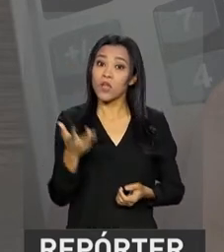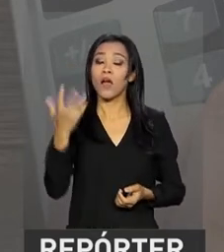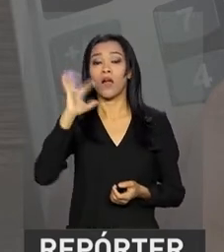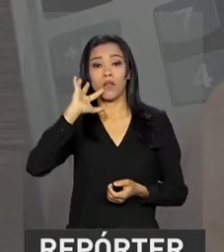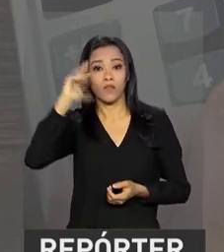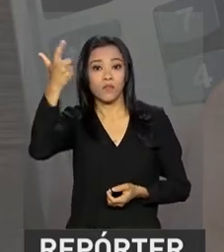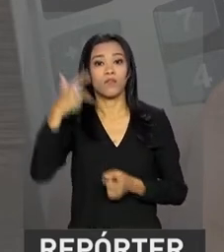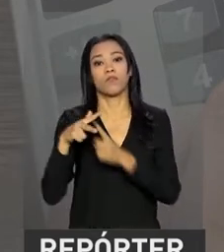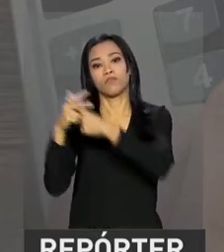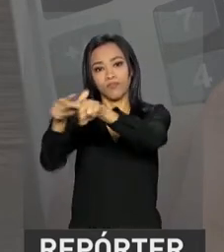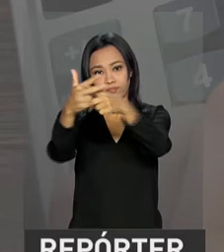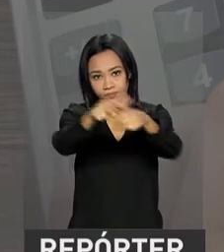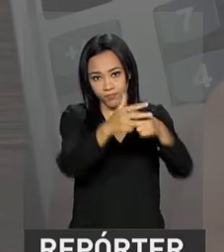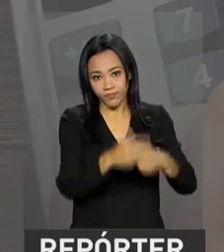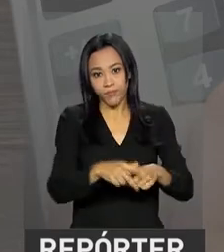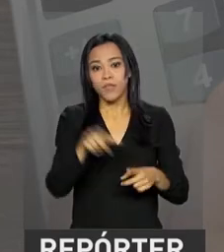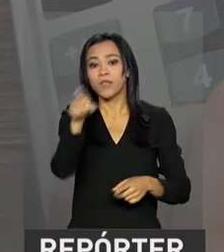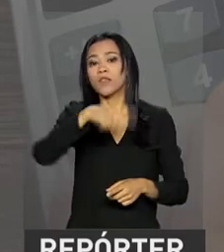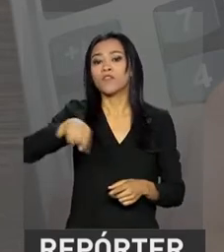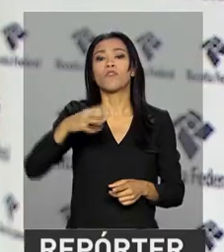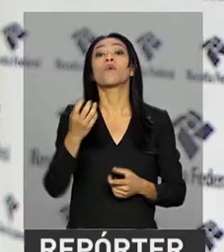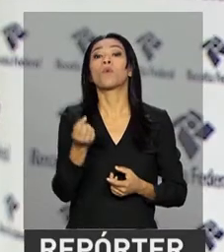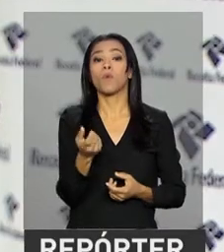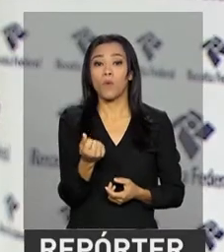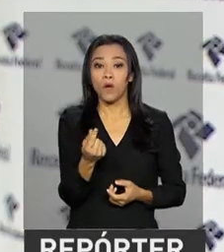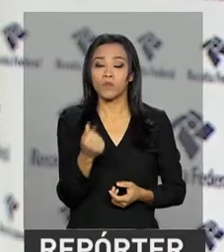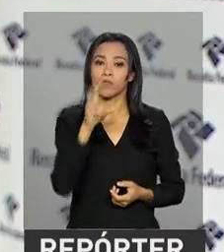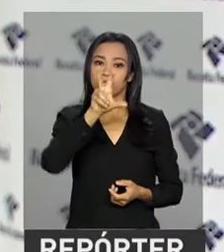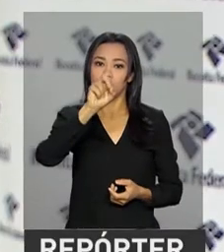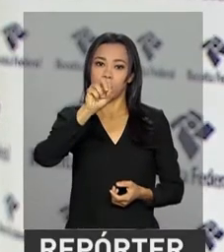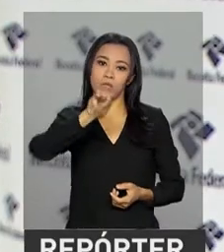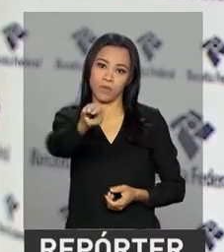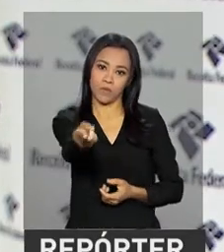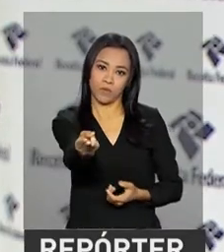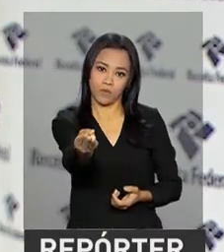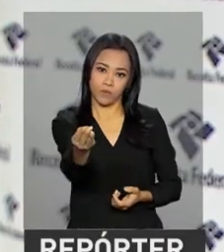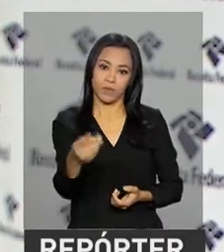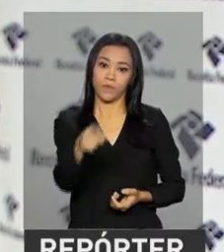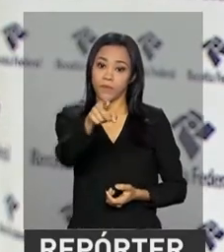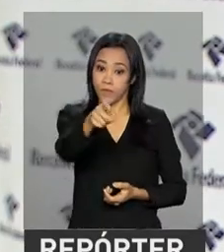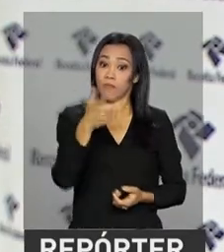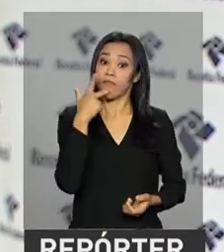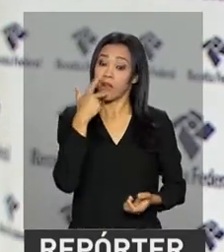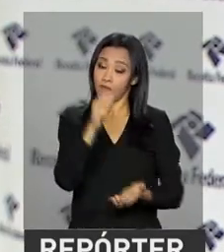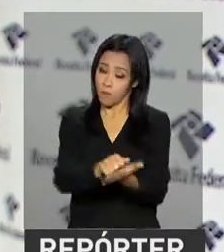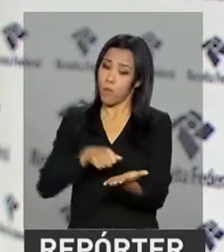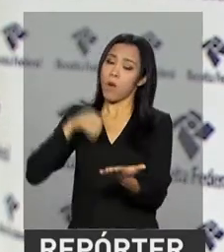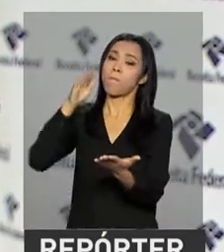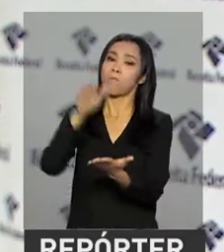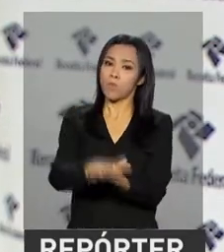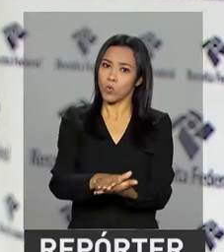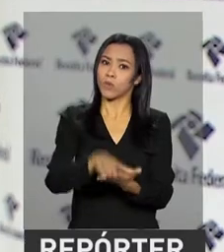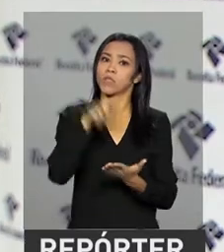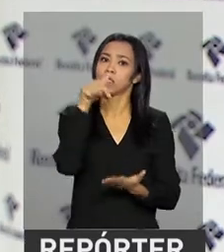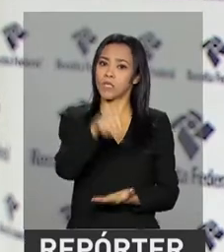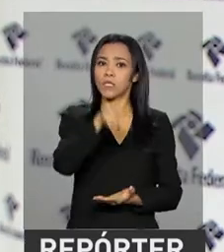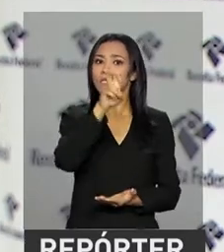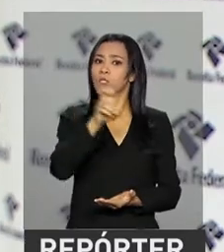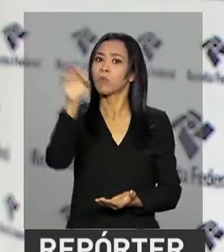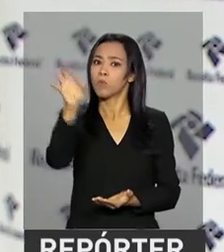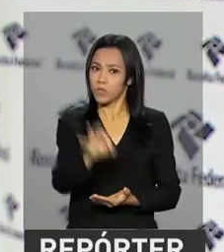que contabilizaram 50 milhões será autuado pela receita com uma multa de ofício de 75%